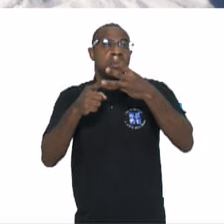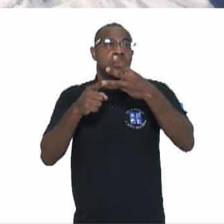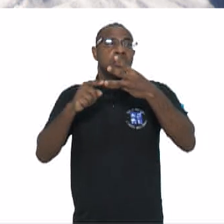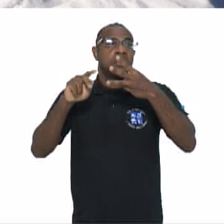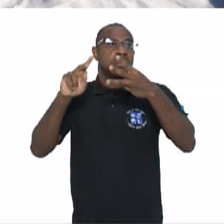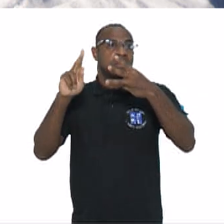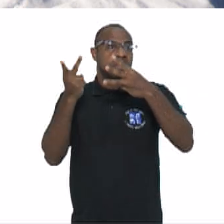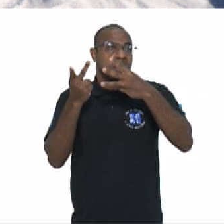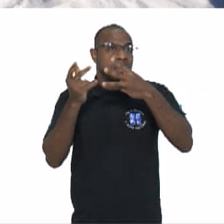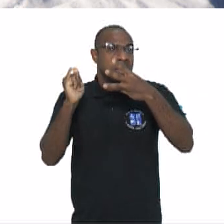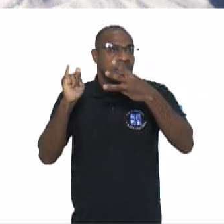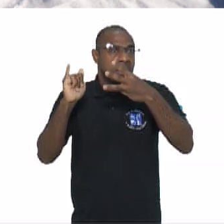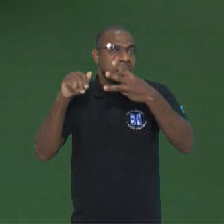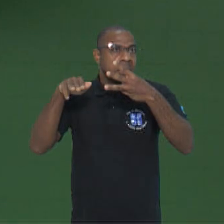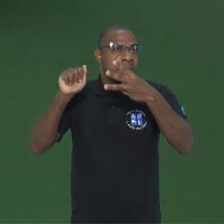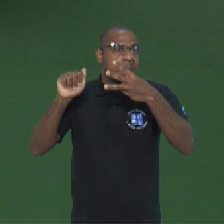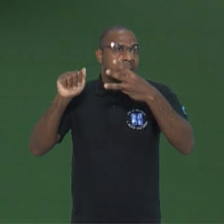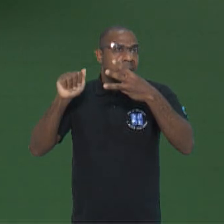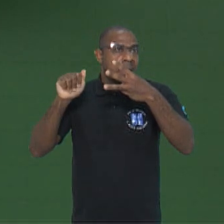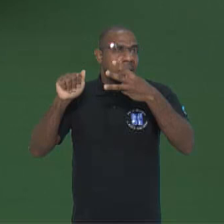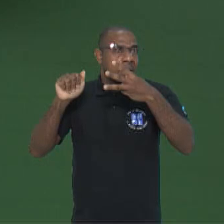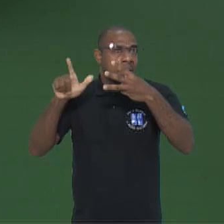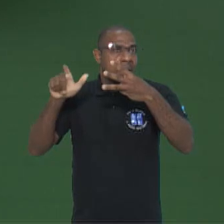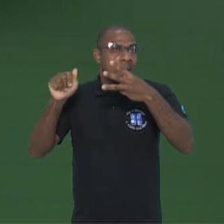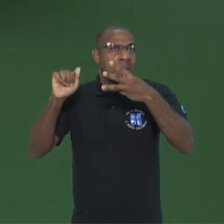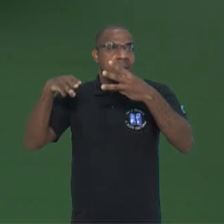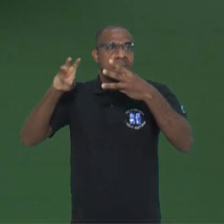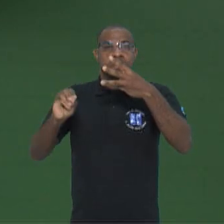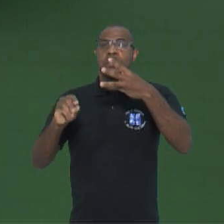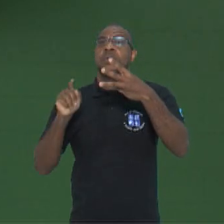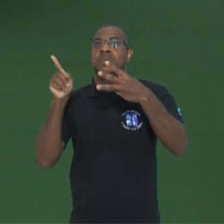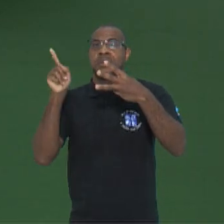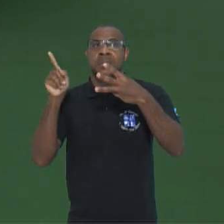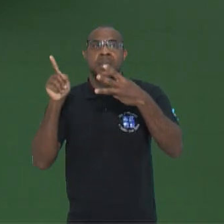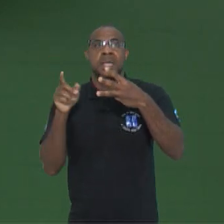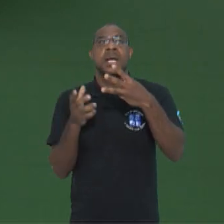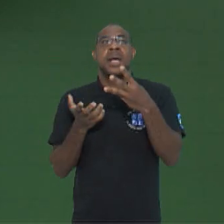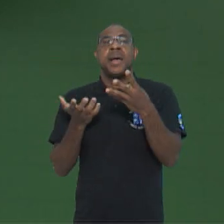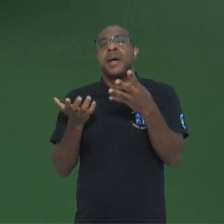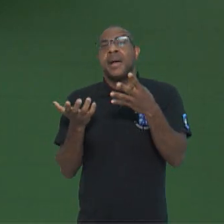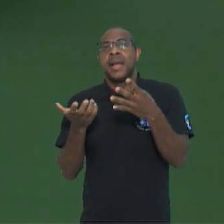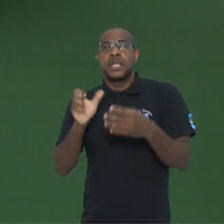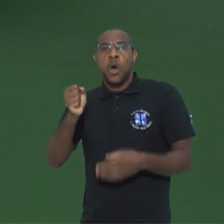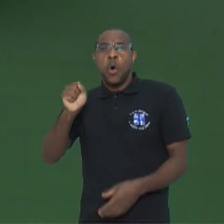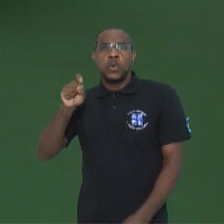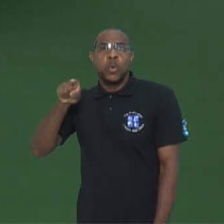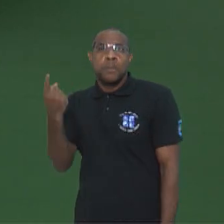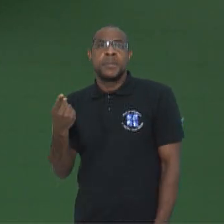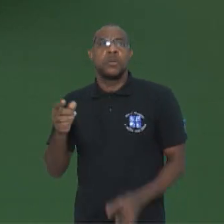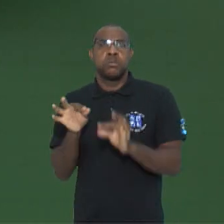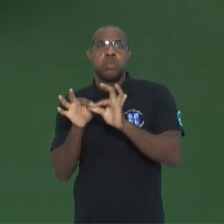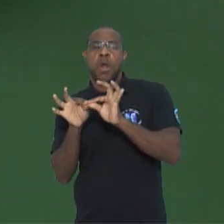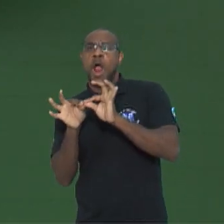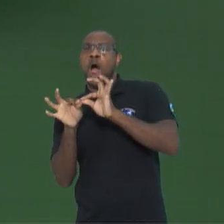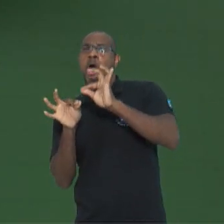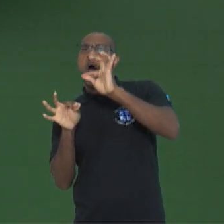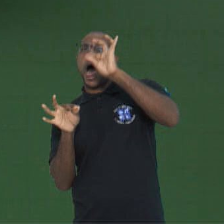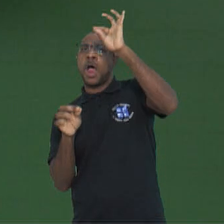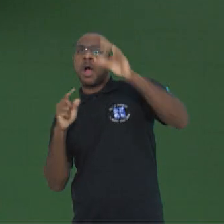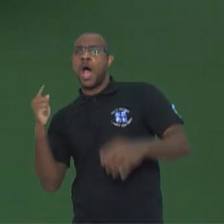que seria a prática do montanhismo só que aí no Himalaia, que é considerado o teto do mundo, onde tem as maiores montanhas do